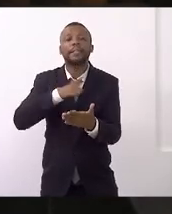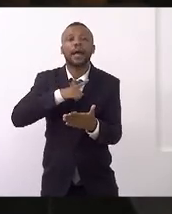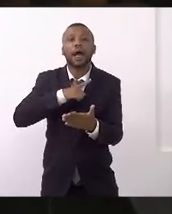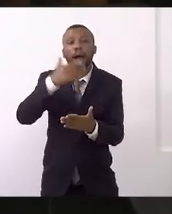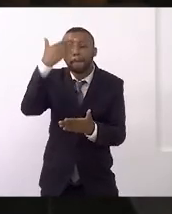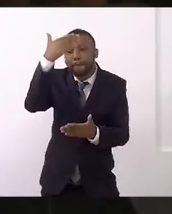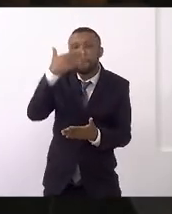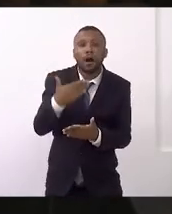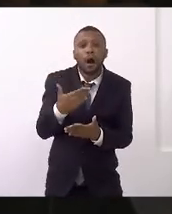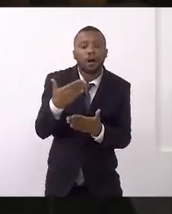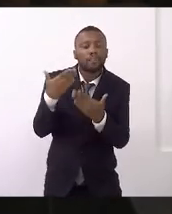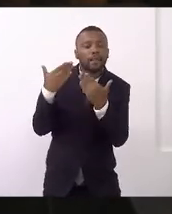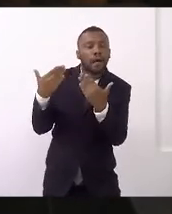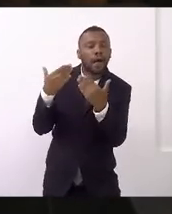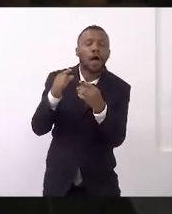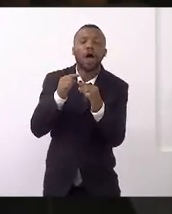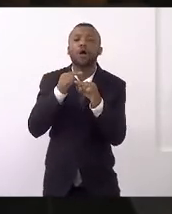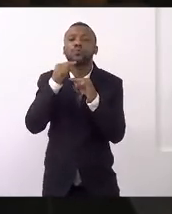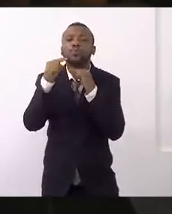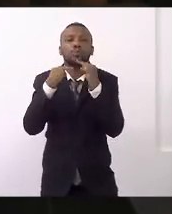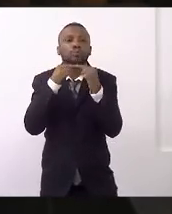da suposta irregularidade.